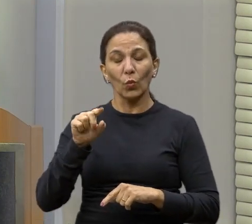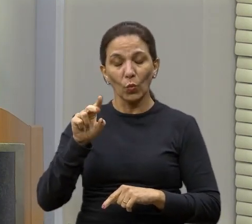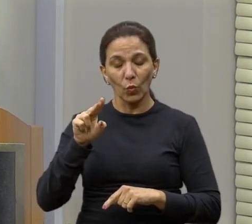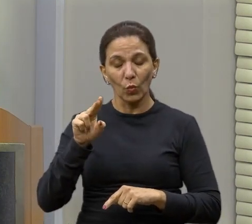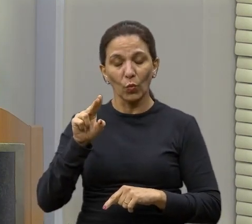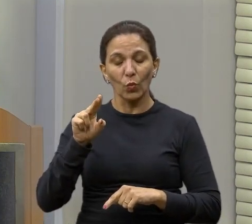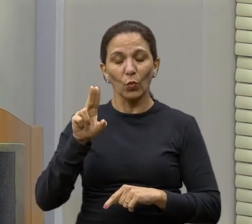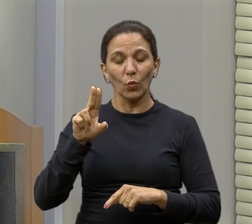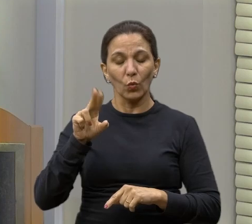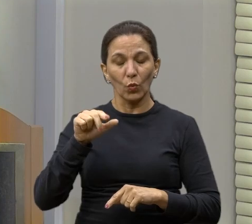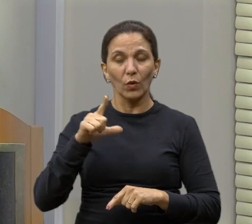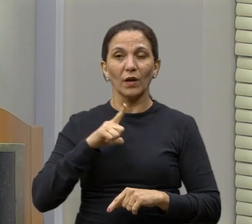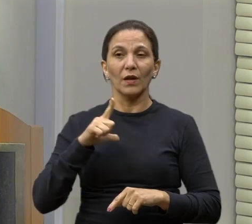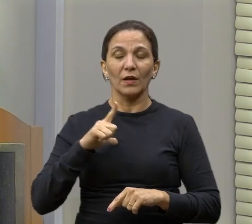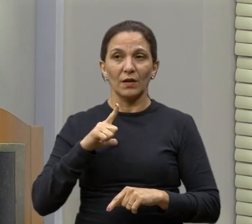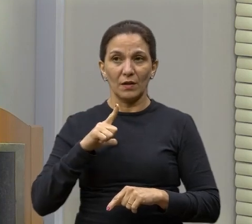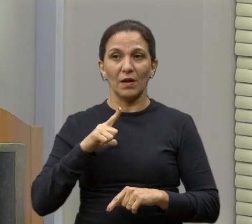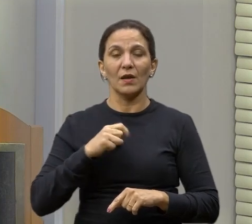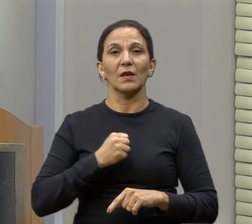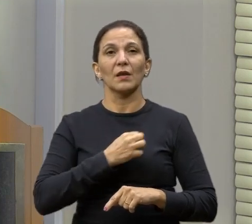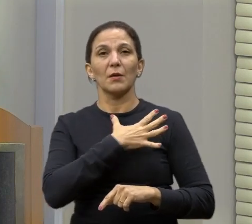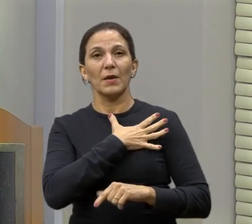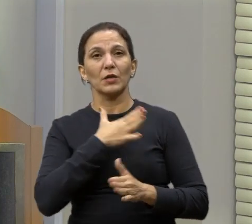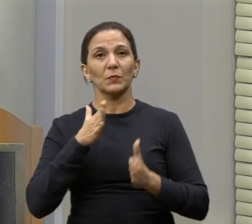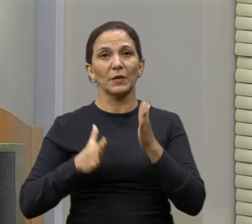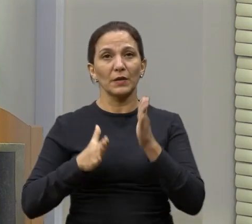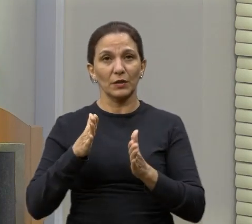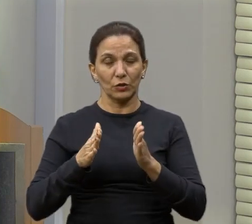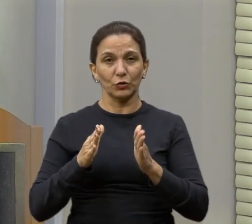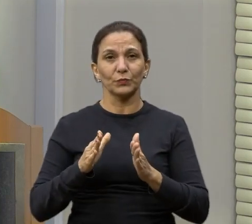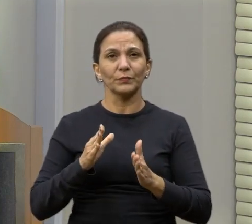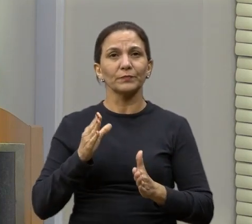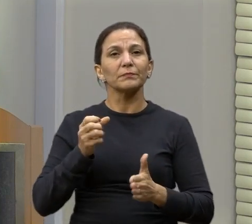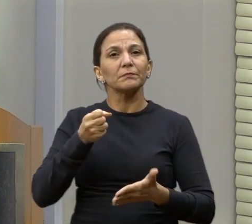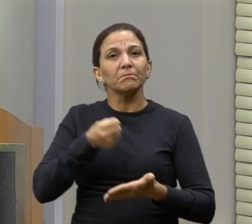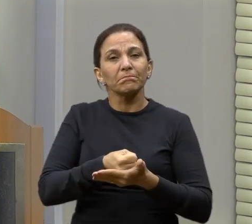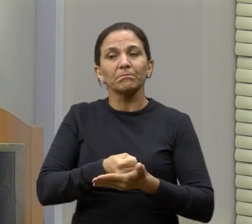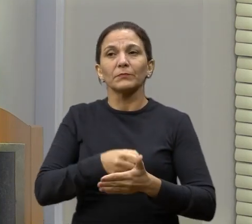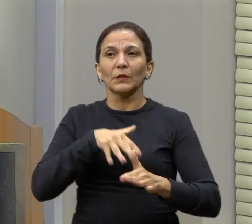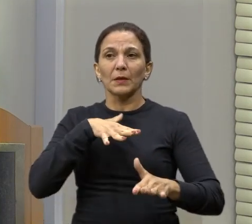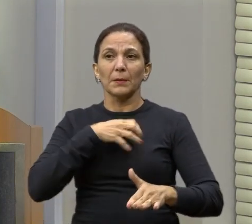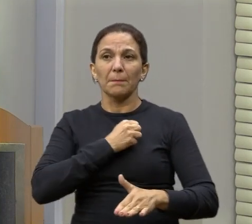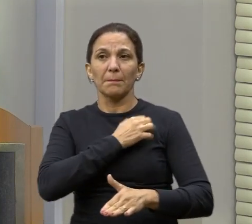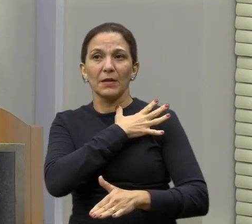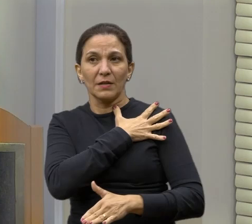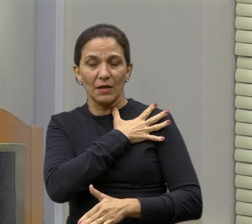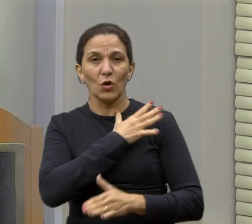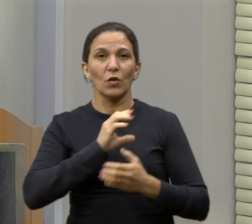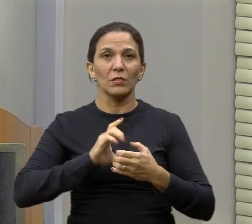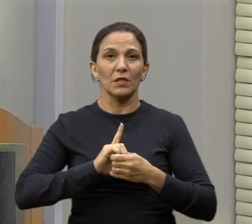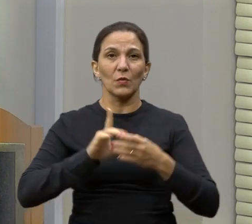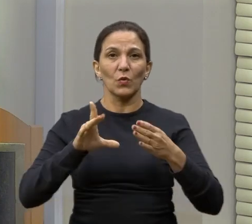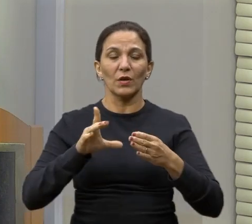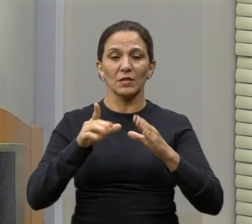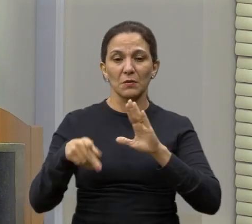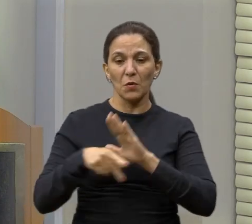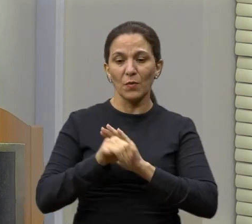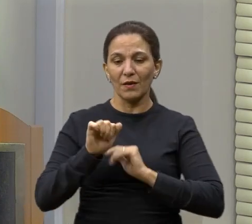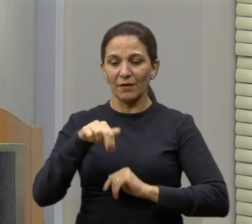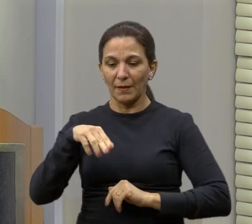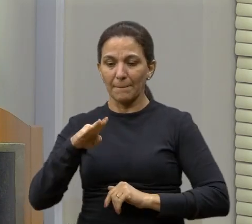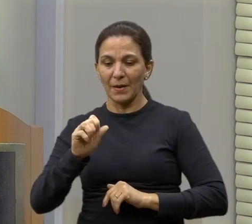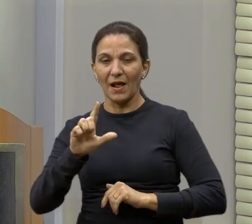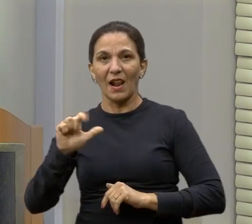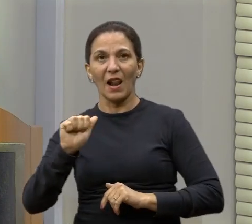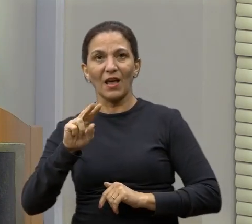1988, em função do regime militar vivido. Ditadura, seja militar ou sob a chamada democracia inabalável,